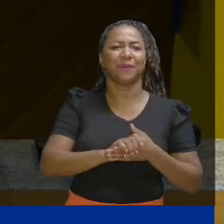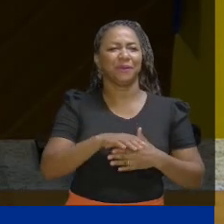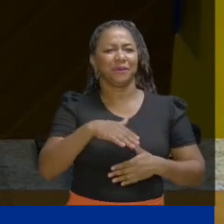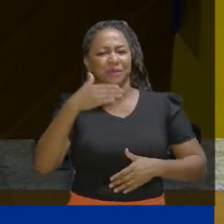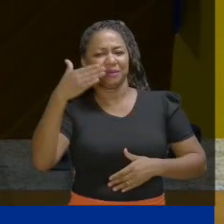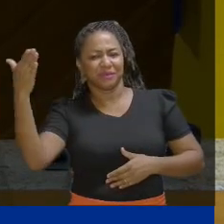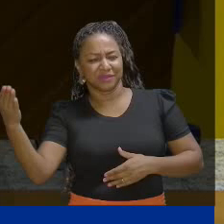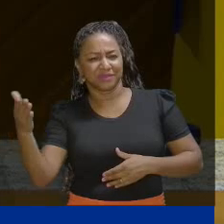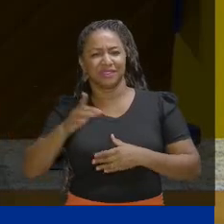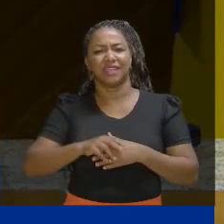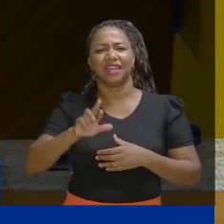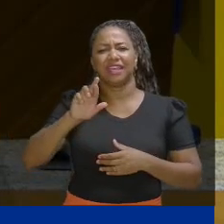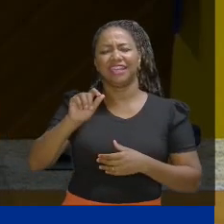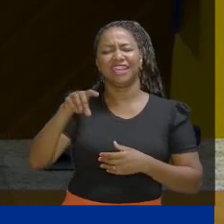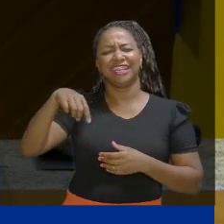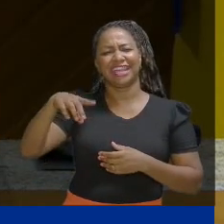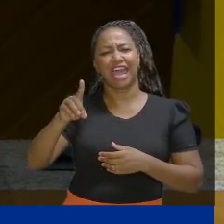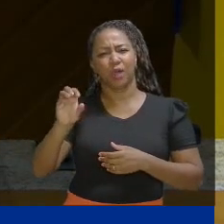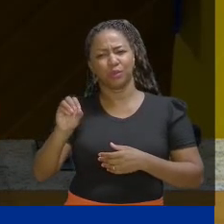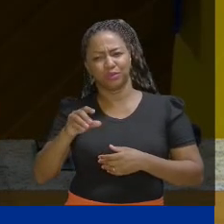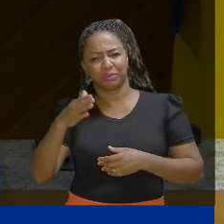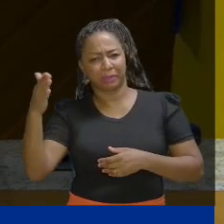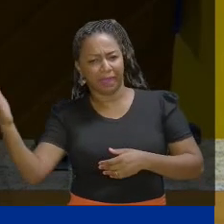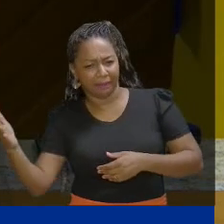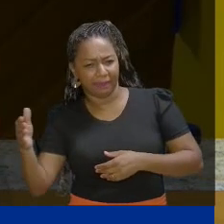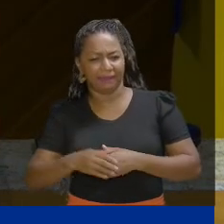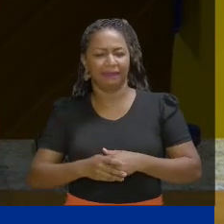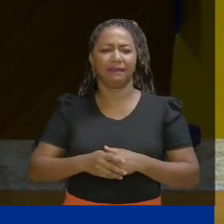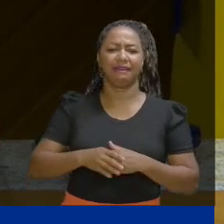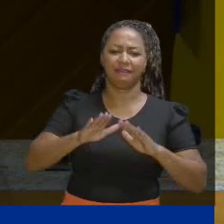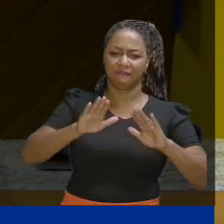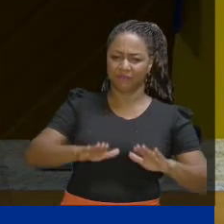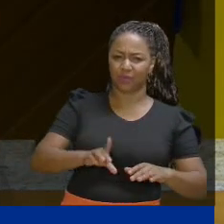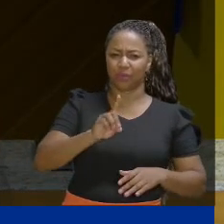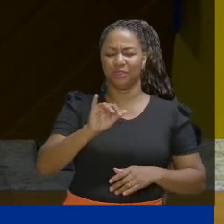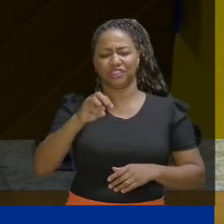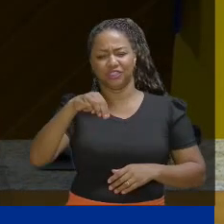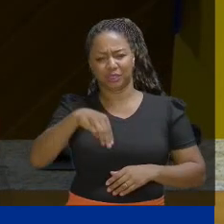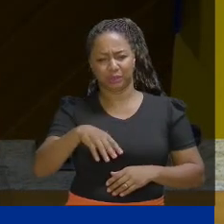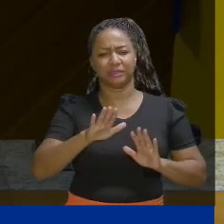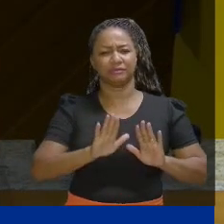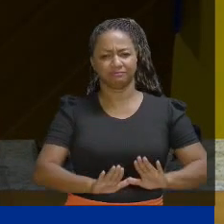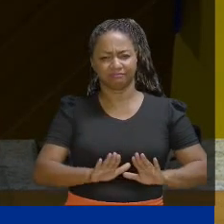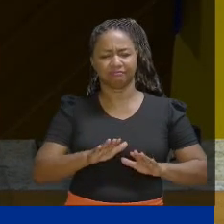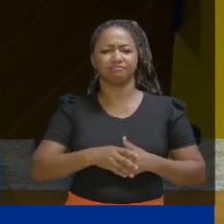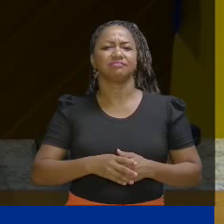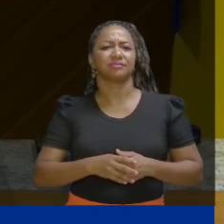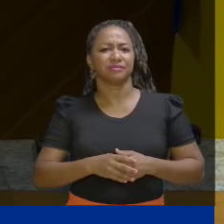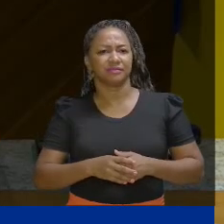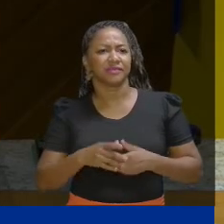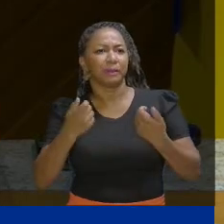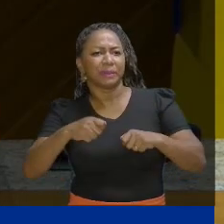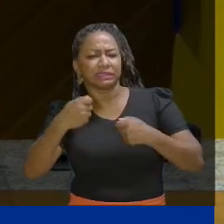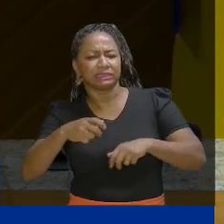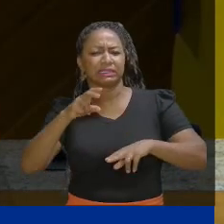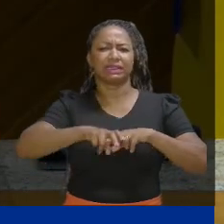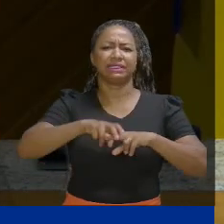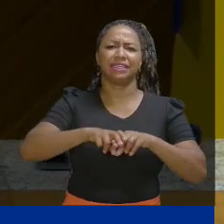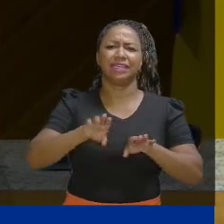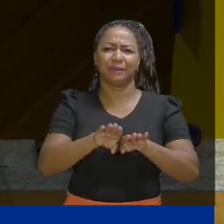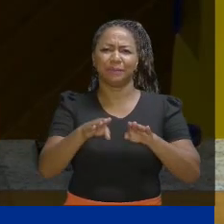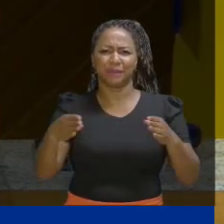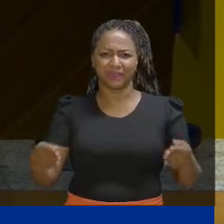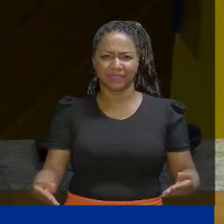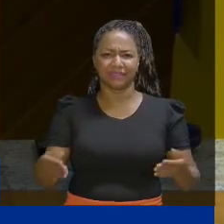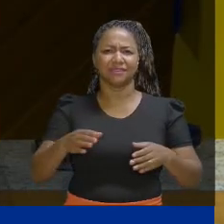o Rinaldo foi para lá, a Dilma ficou aqui com o rádio walkie-talkie, e nós ficávamos, precisa de cadeira, precisa de mesa, a